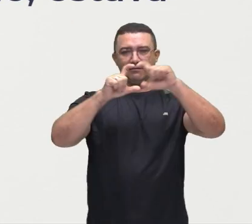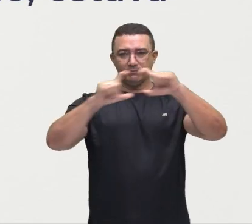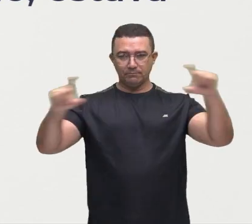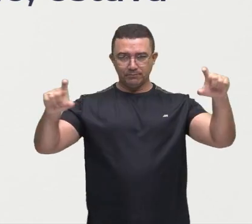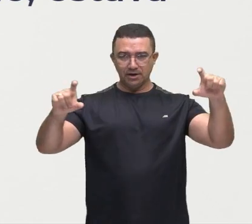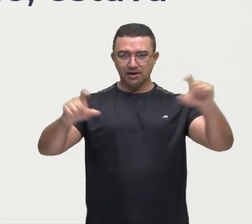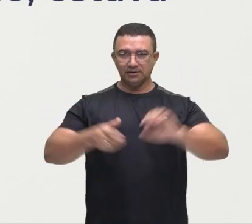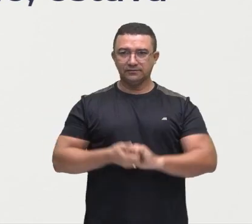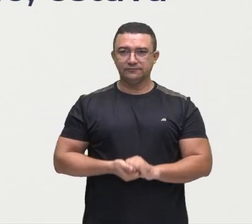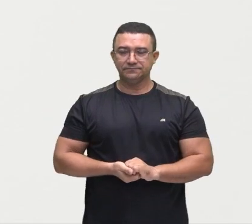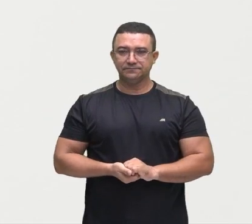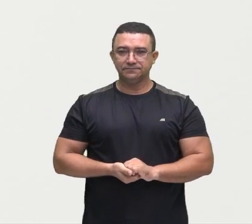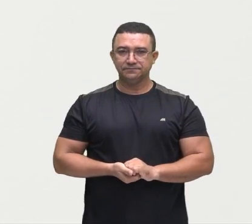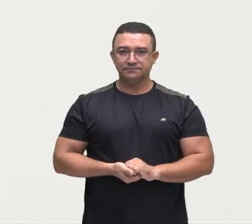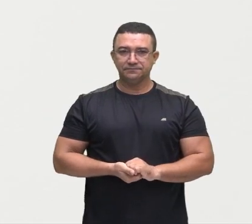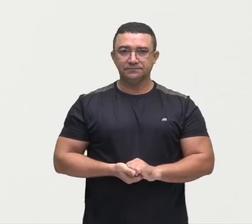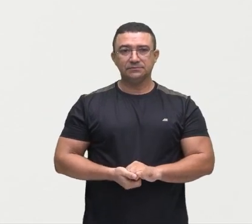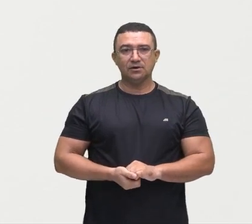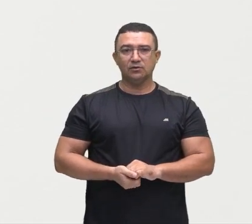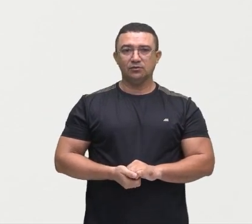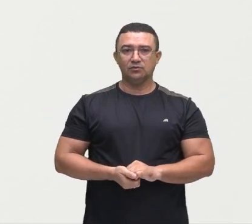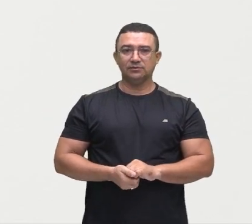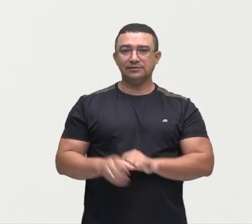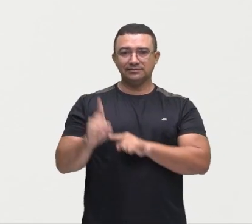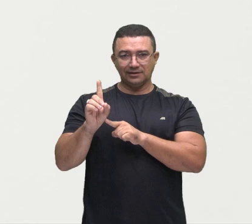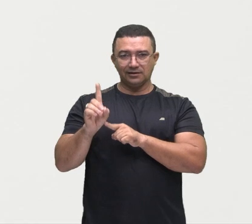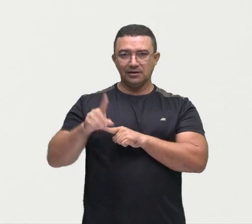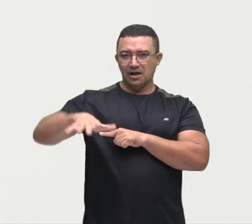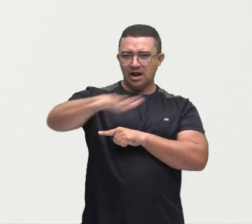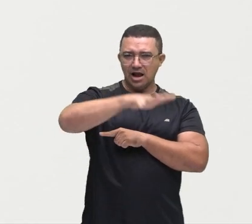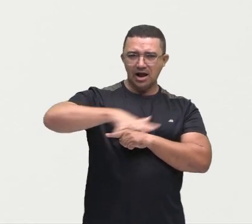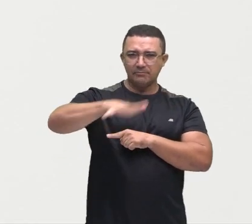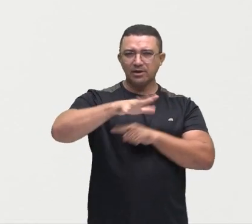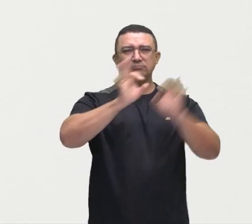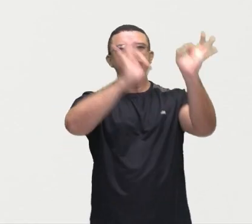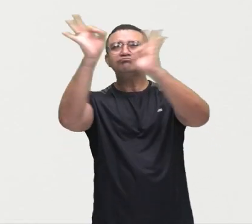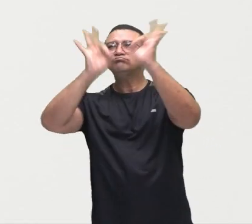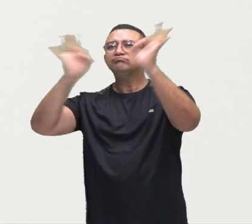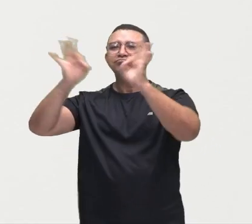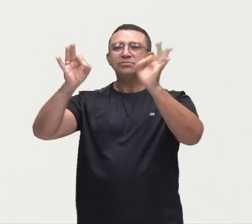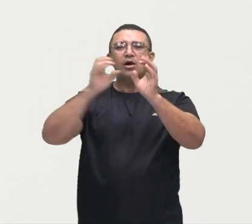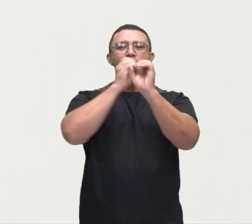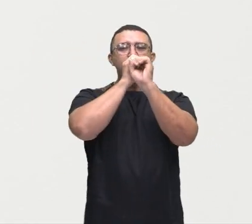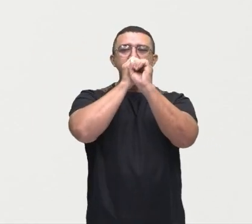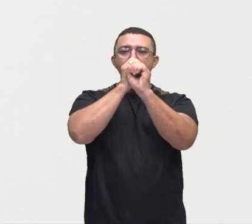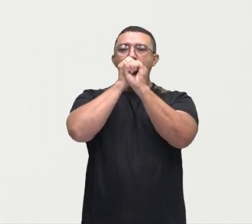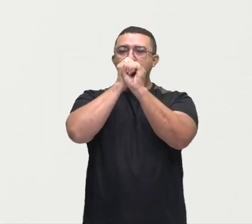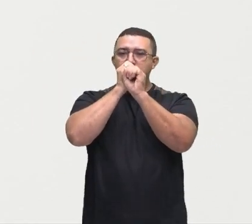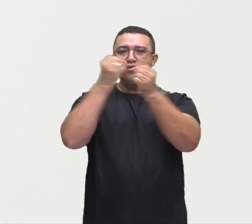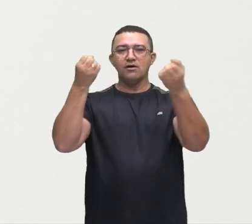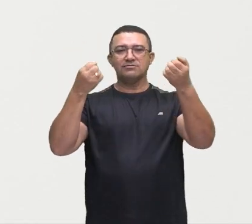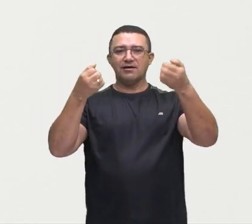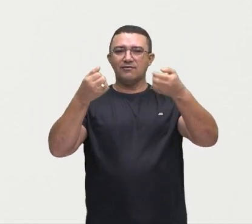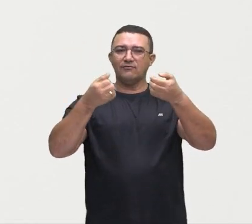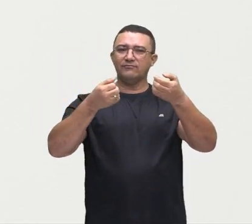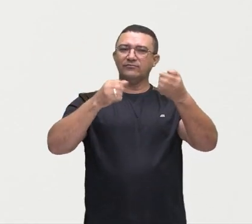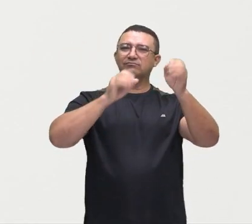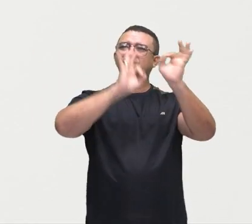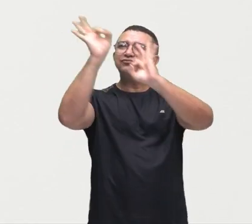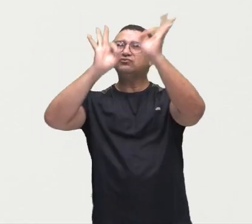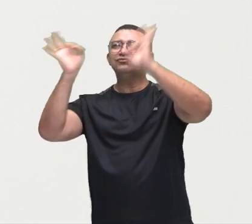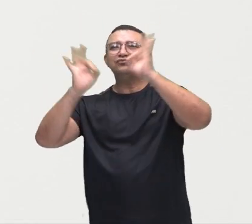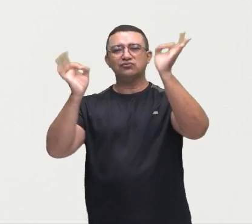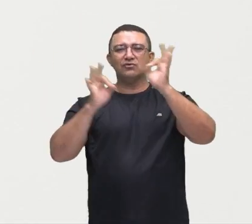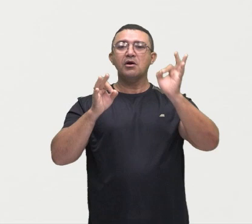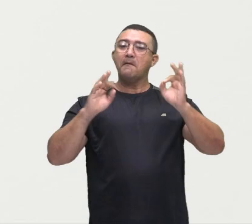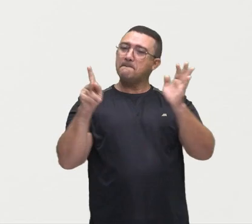Muito bem. A letra D diz assim: o ambiente estava decorado com balões, fitas e muitos outros enfeites festivos.